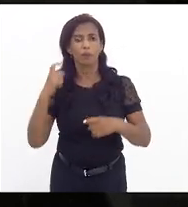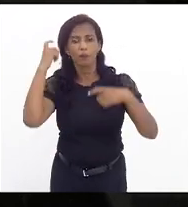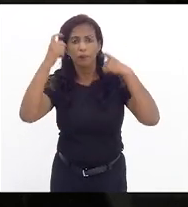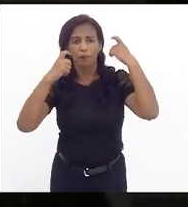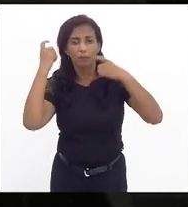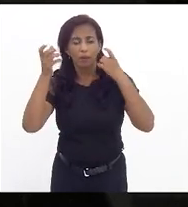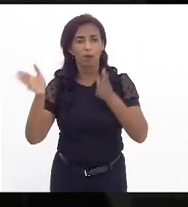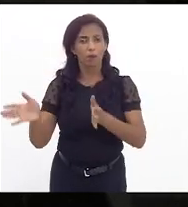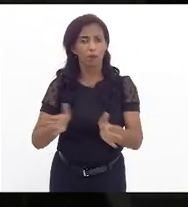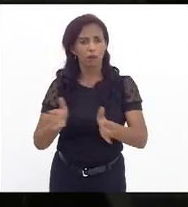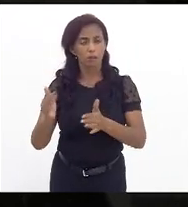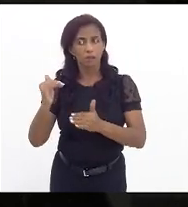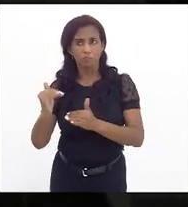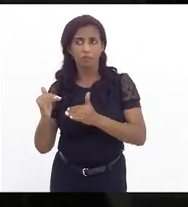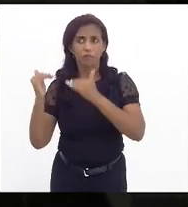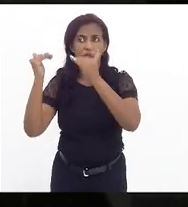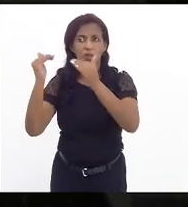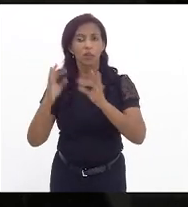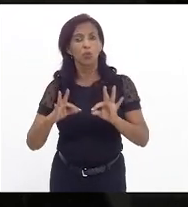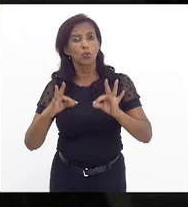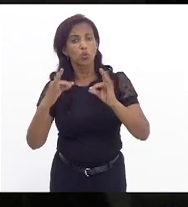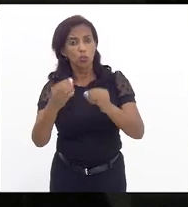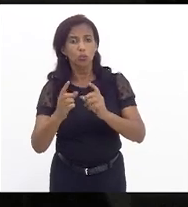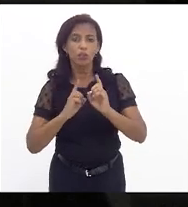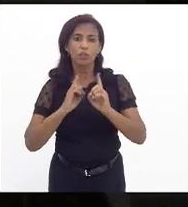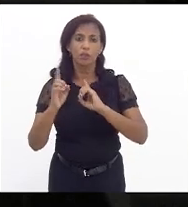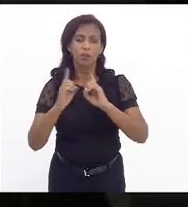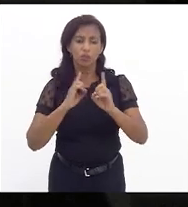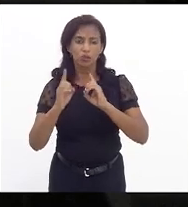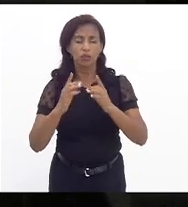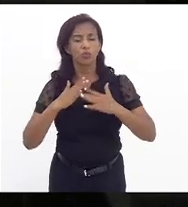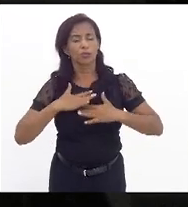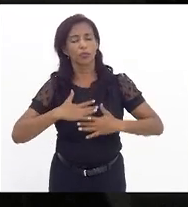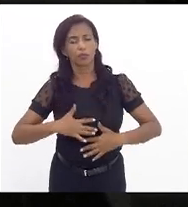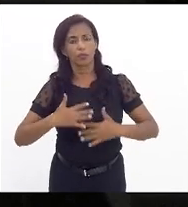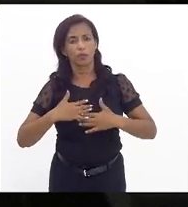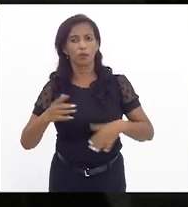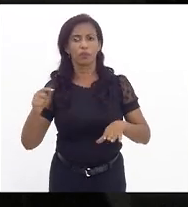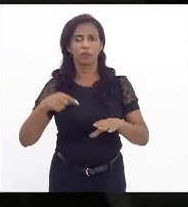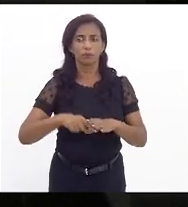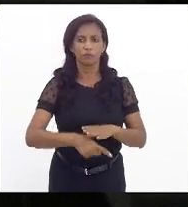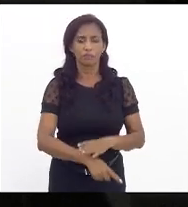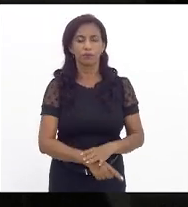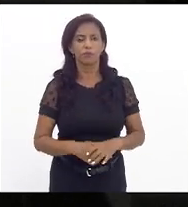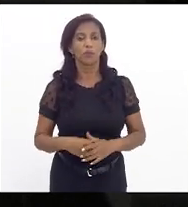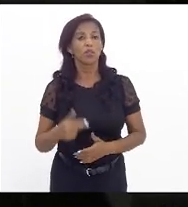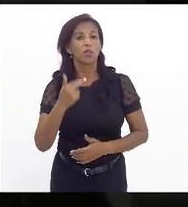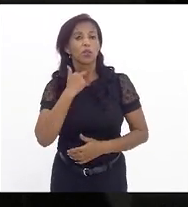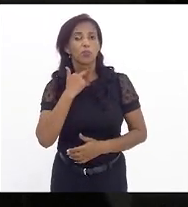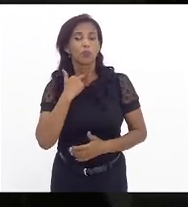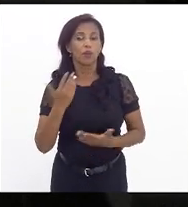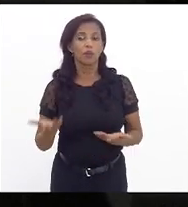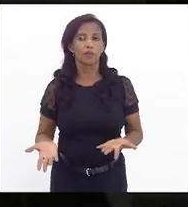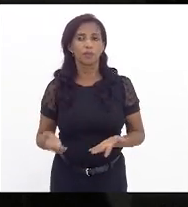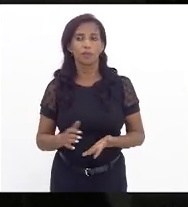com acesso ao ensino superior? Tudo isso tem que ser discutido com tranquilidade, com aprofundamento, e não pode ser,